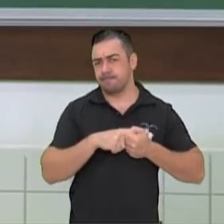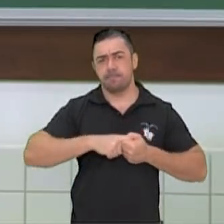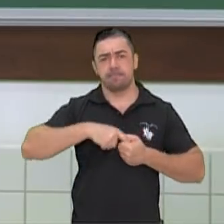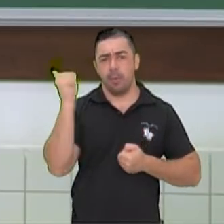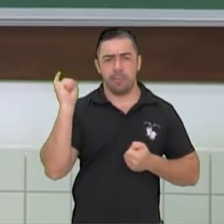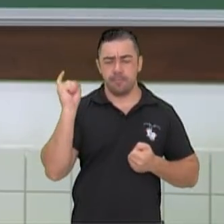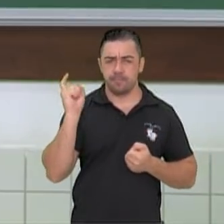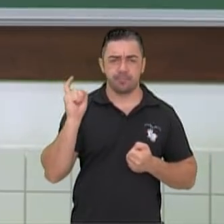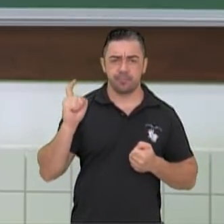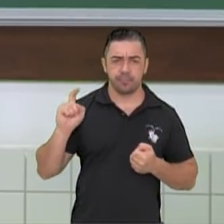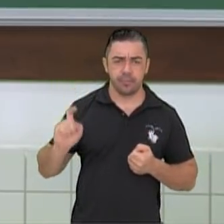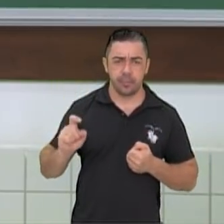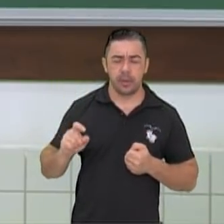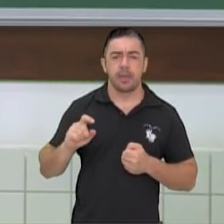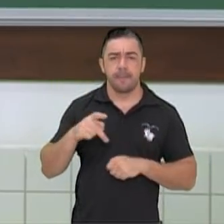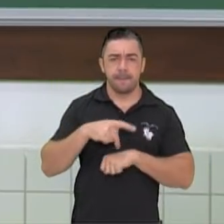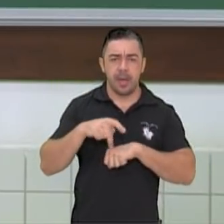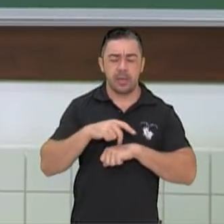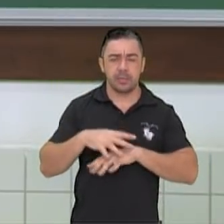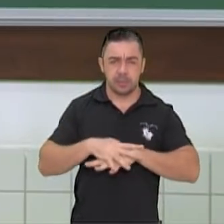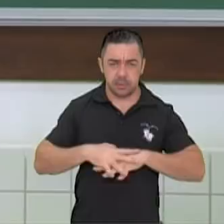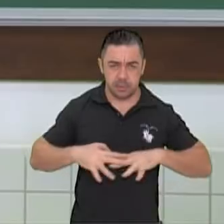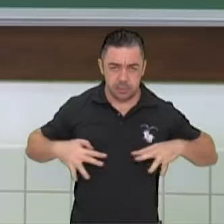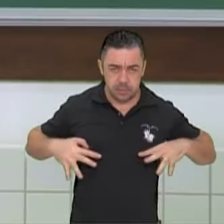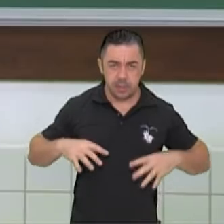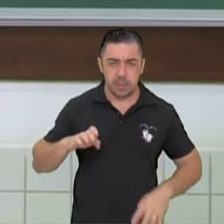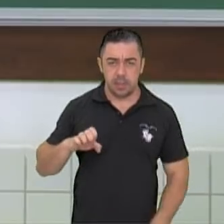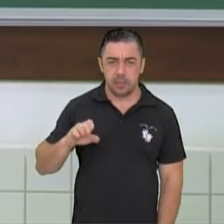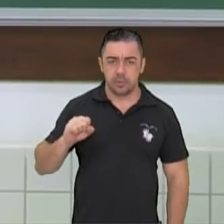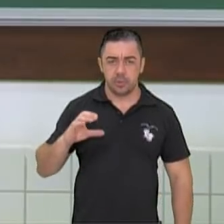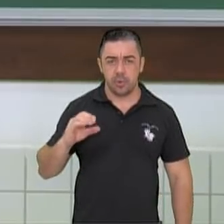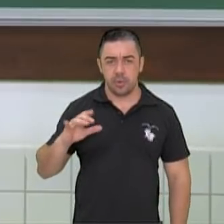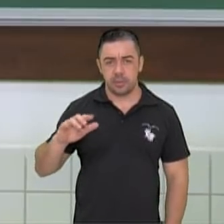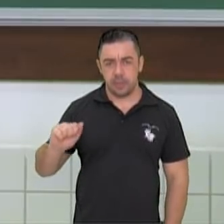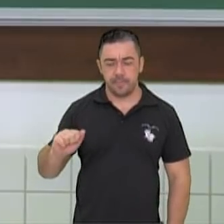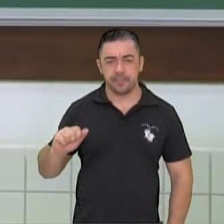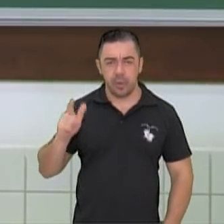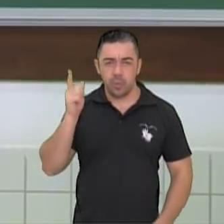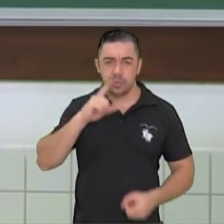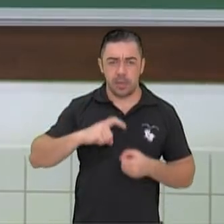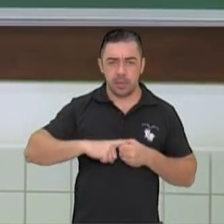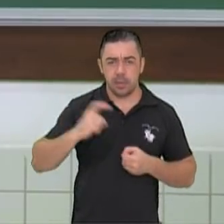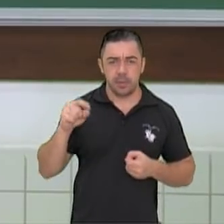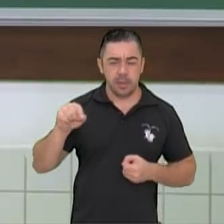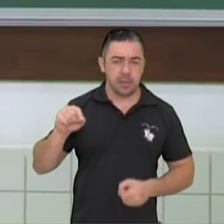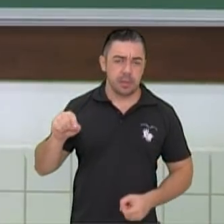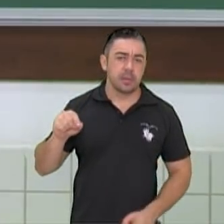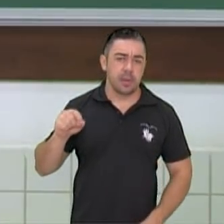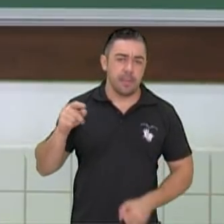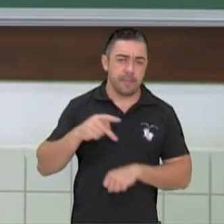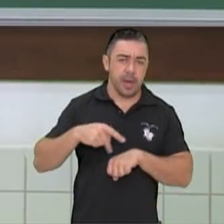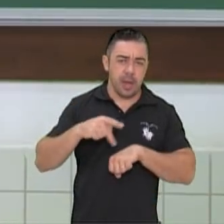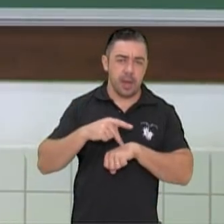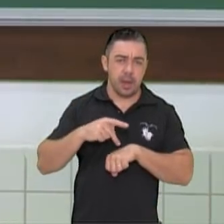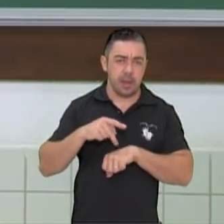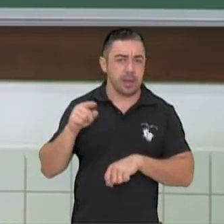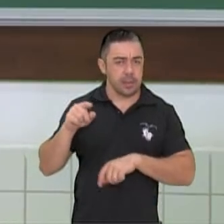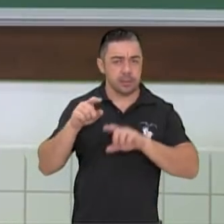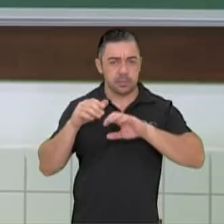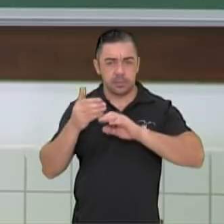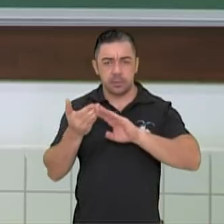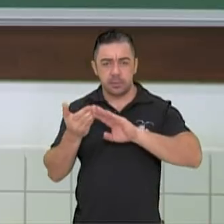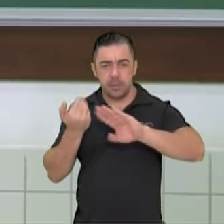batalhas, de lutas, de revoltas na Escócia que culmina com a independência da região da Escócia com a Inglaterra. Olha que